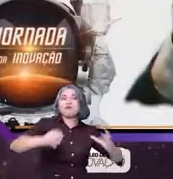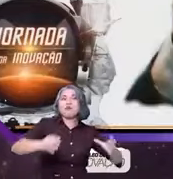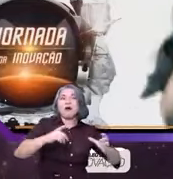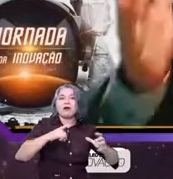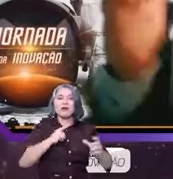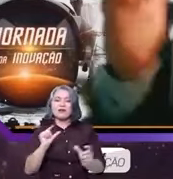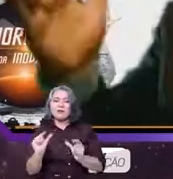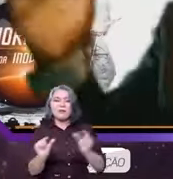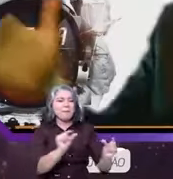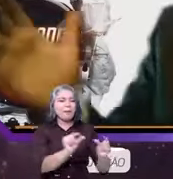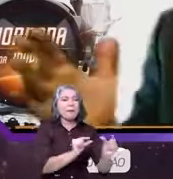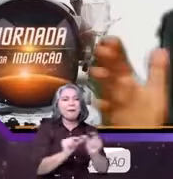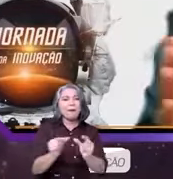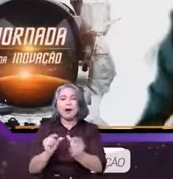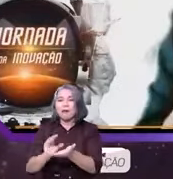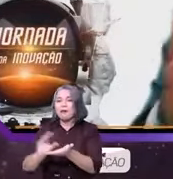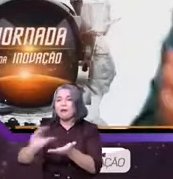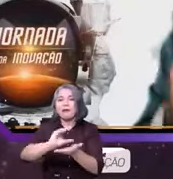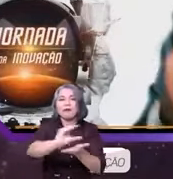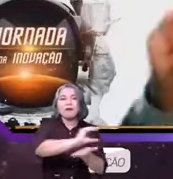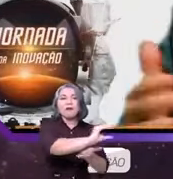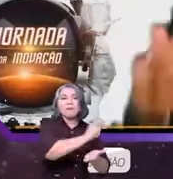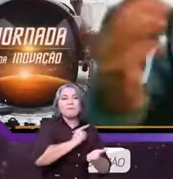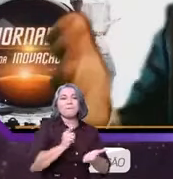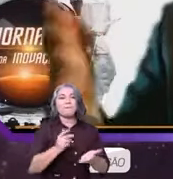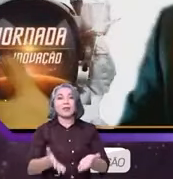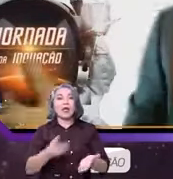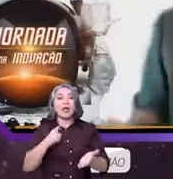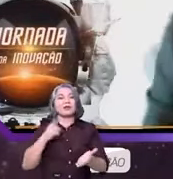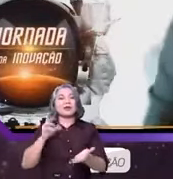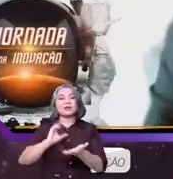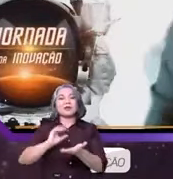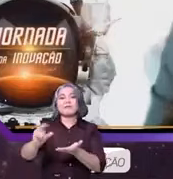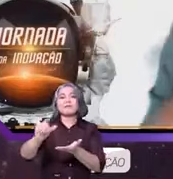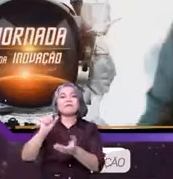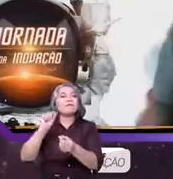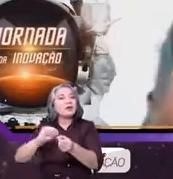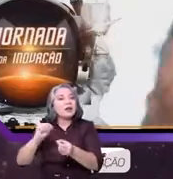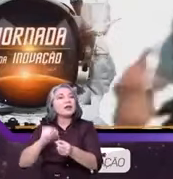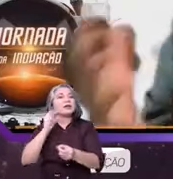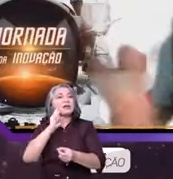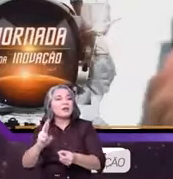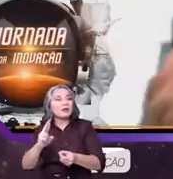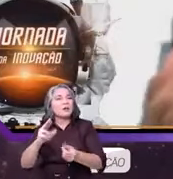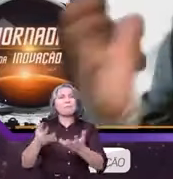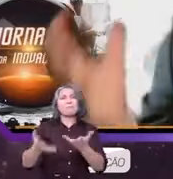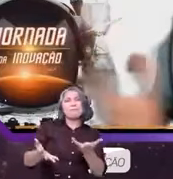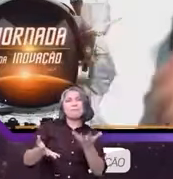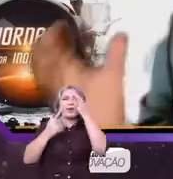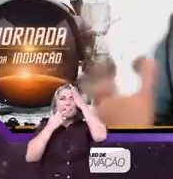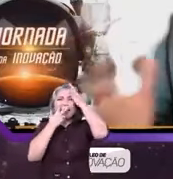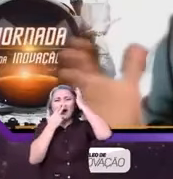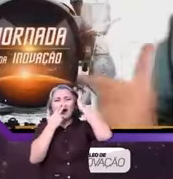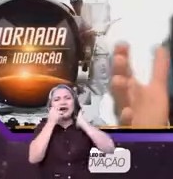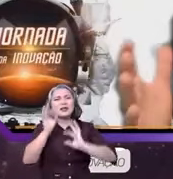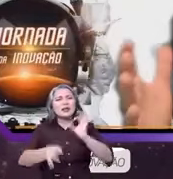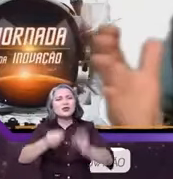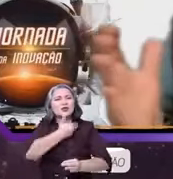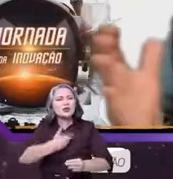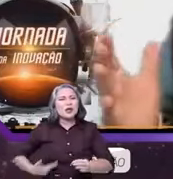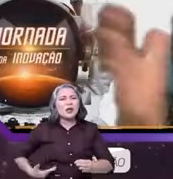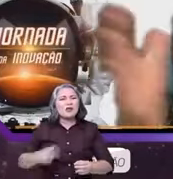pequenas coisas que a gente vai entregando ao longo do caminho, elas já serem consumidas. Parece que a justiça, o serviço público, tem